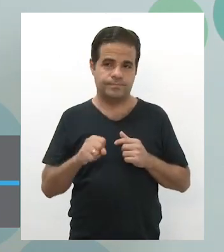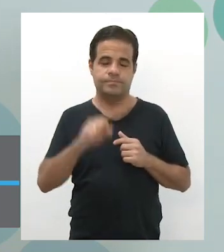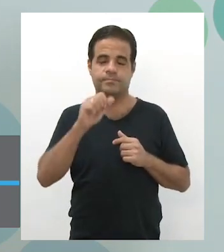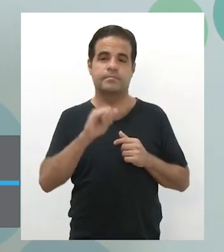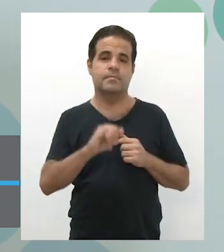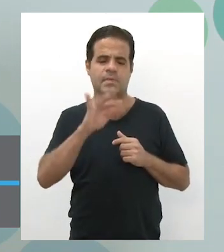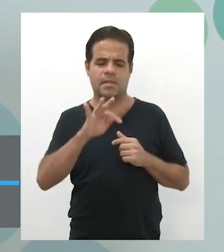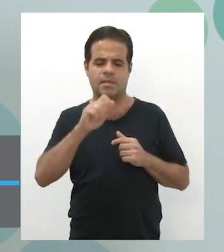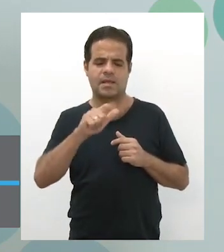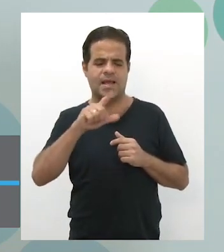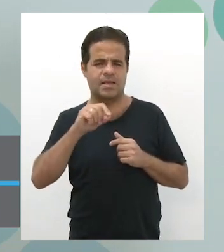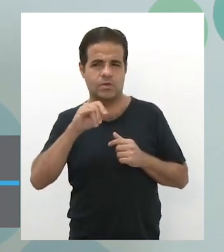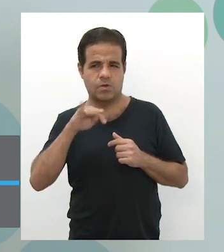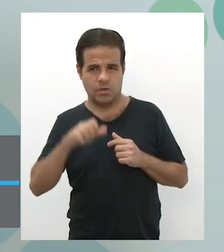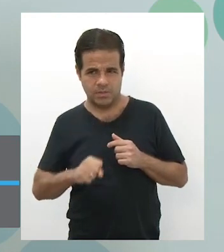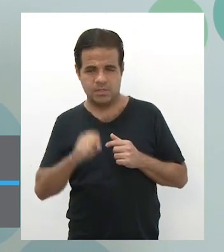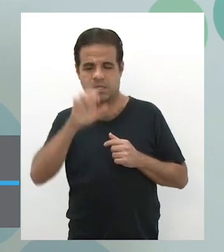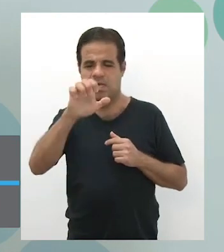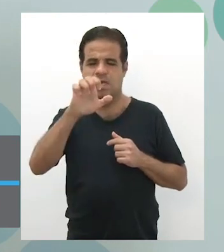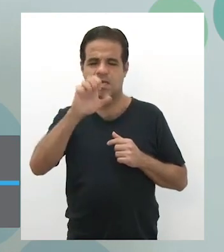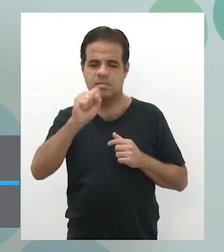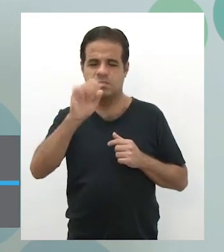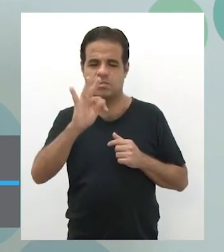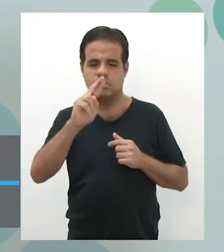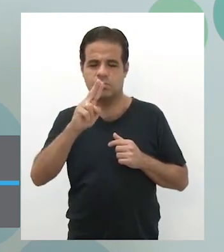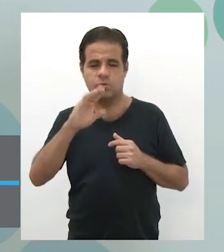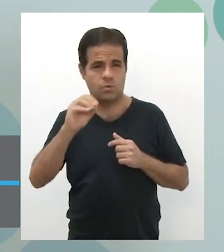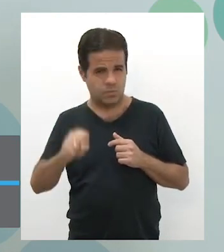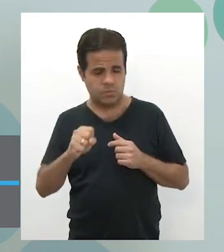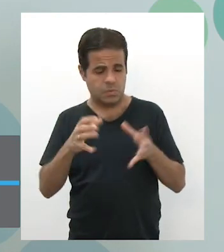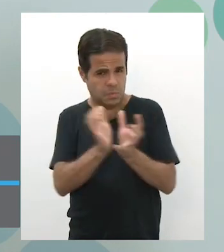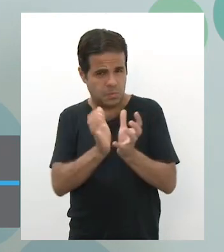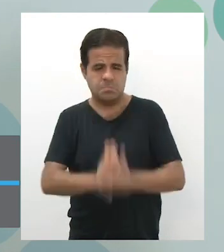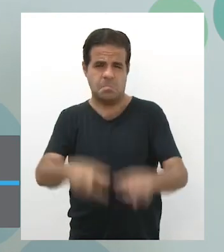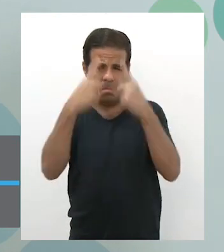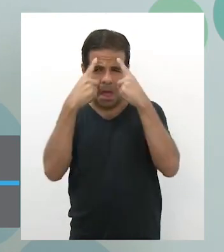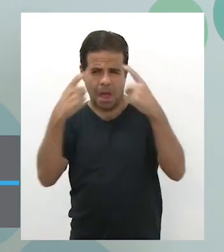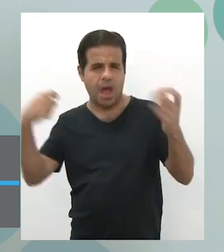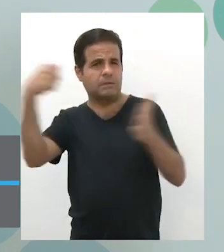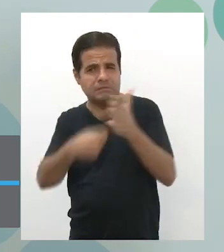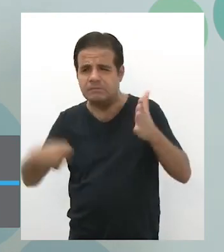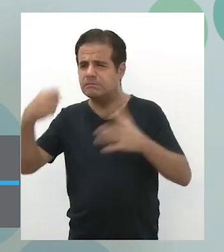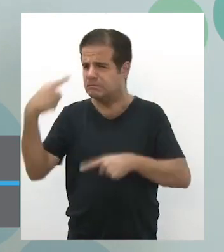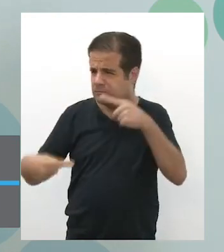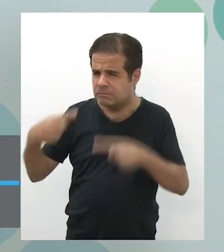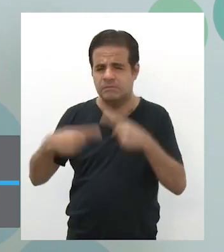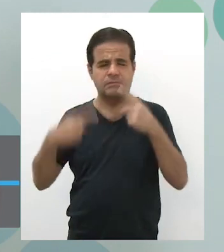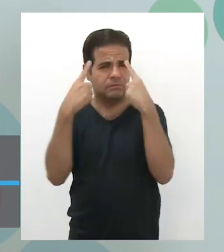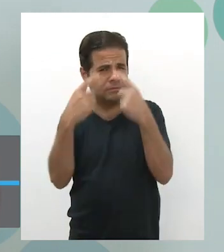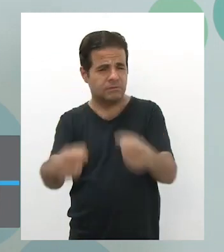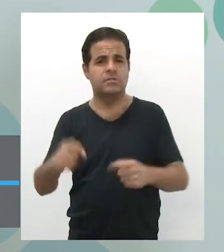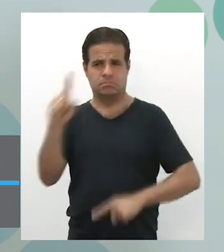italiotas. Os etruscos eram povos muito violentos, muito guerreiros. Então, os etruscos,